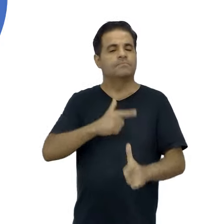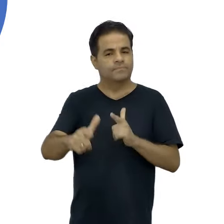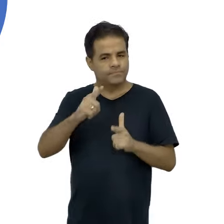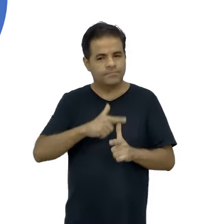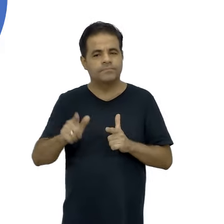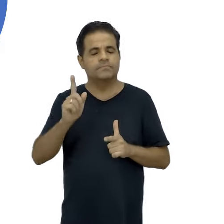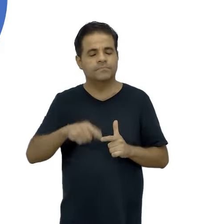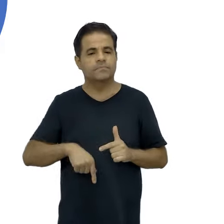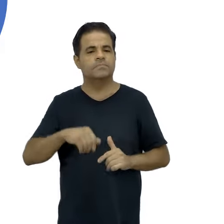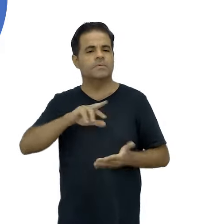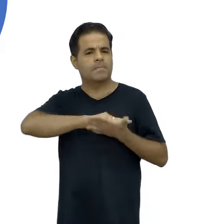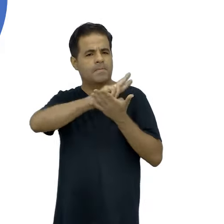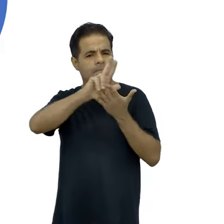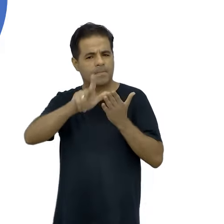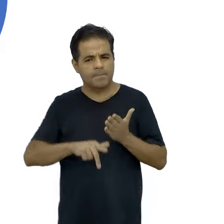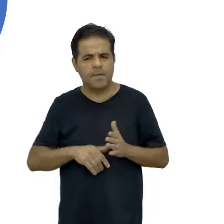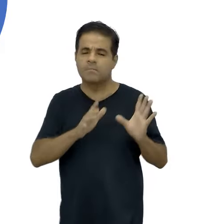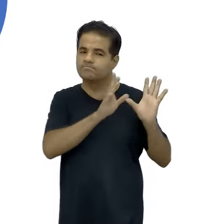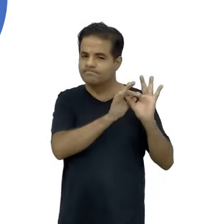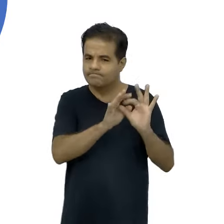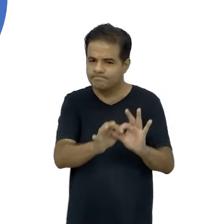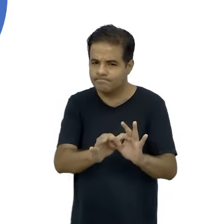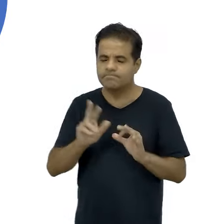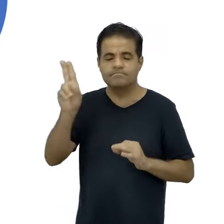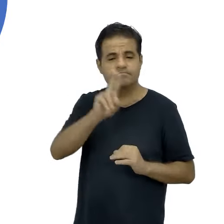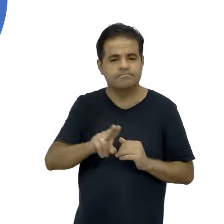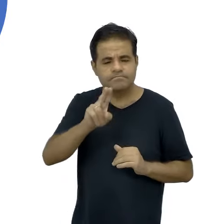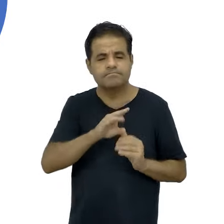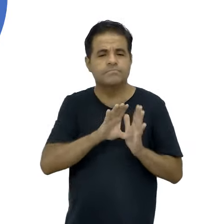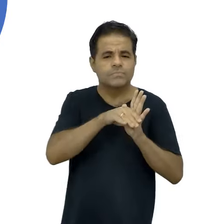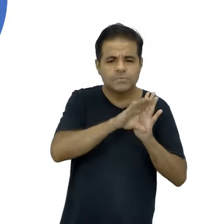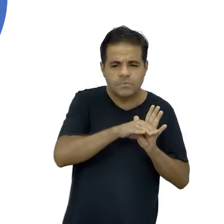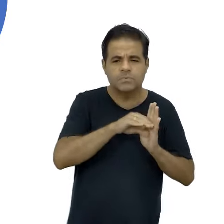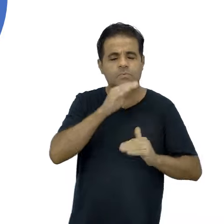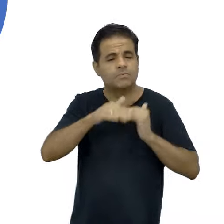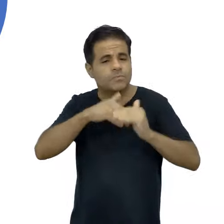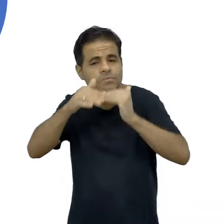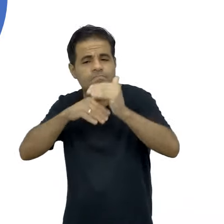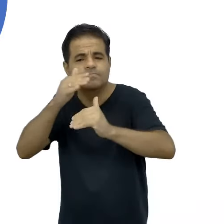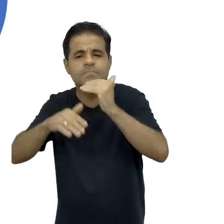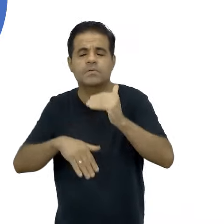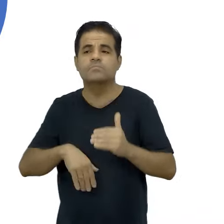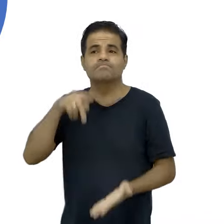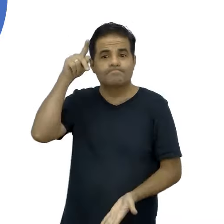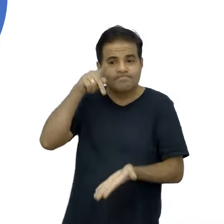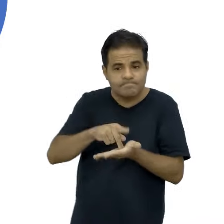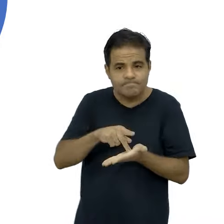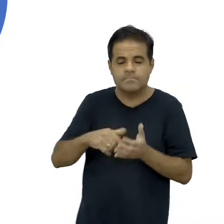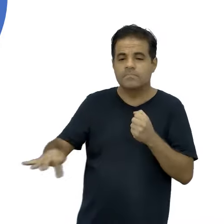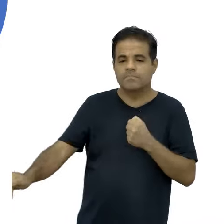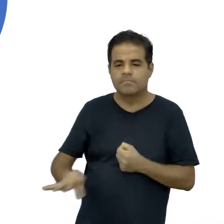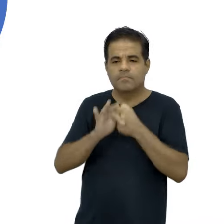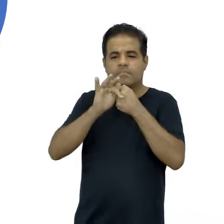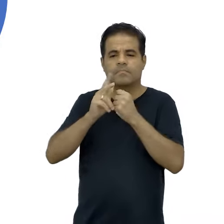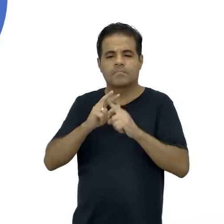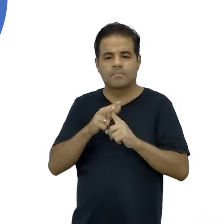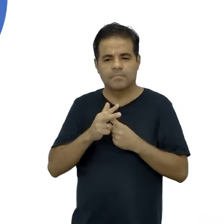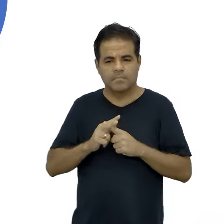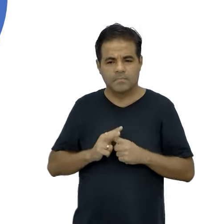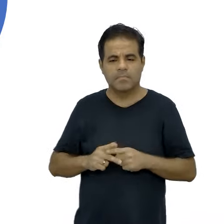problemas. É uma variedade de contextos, utilizando conceitos, procedimentos, os fatos e as ferramentas